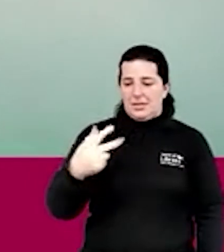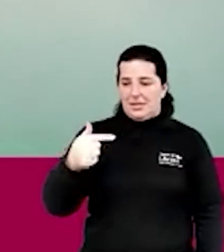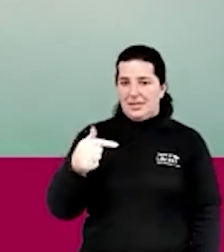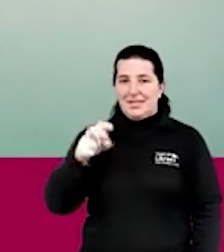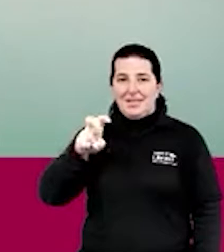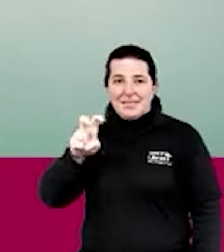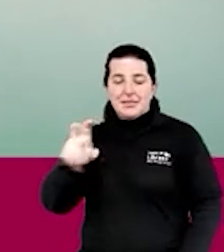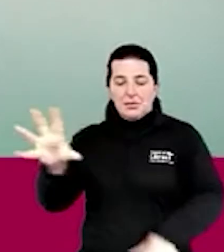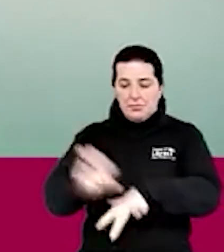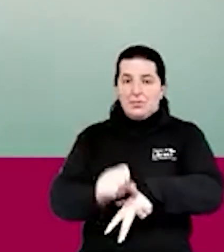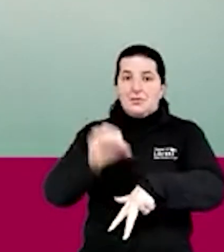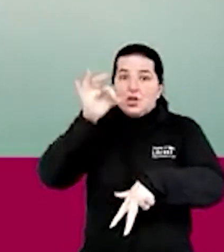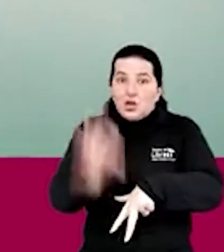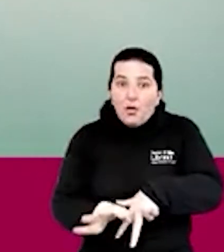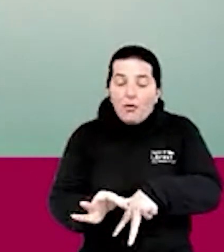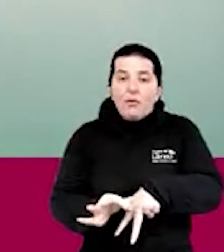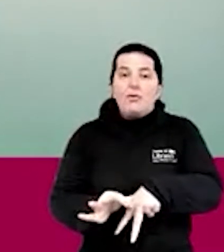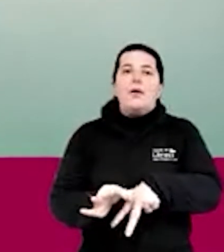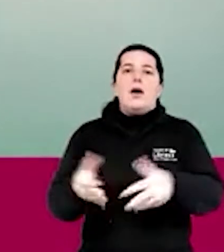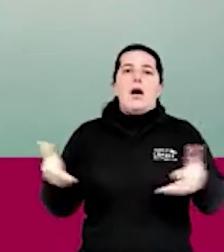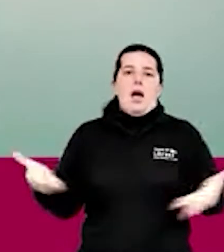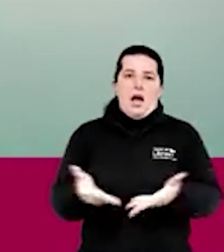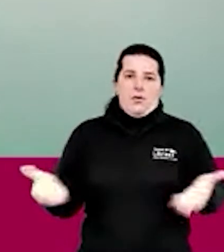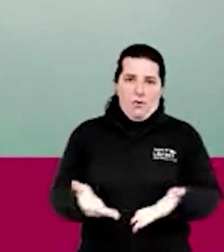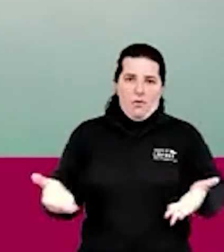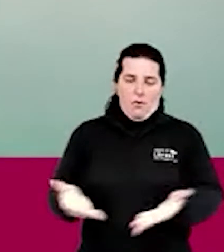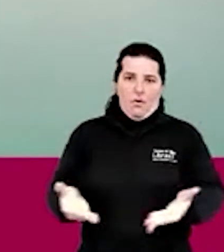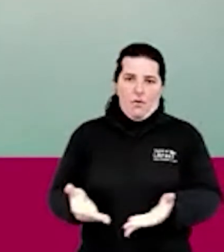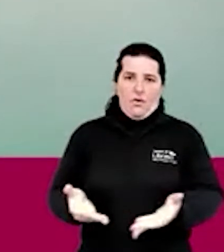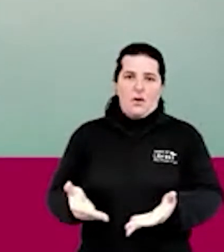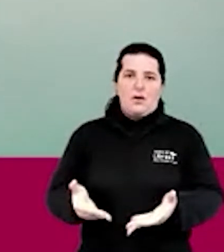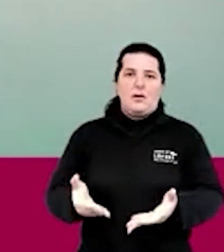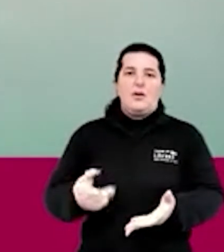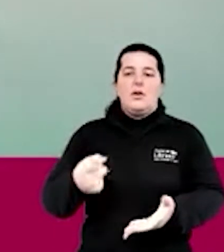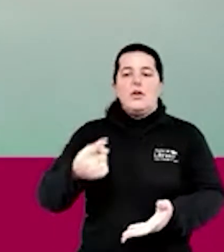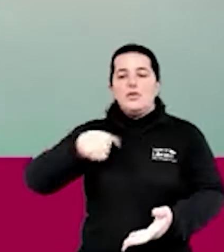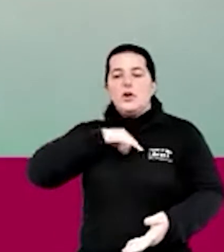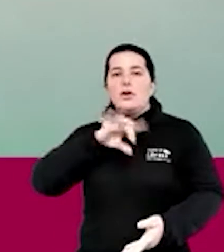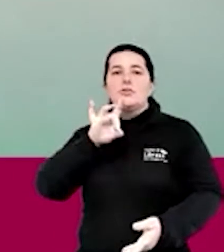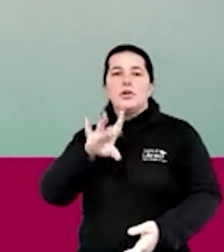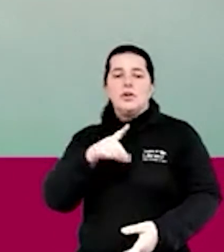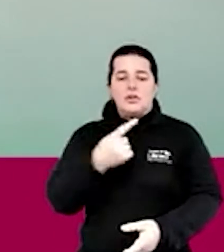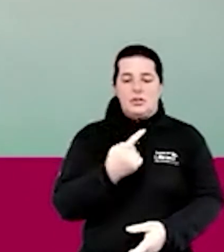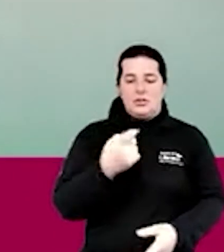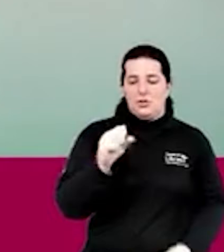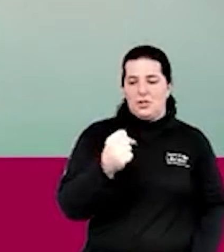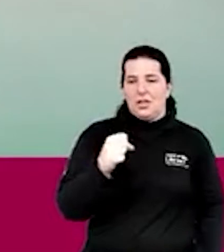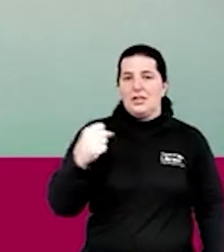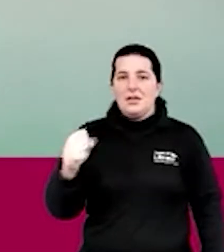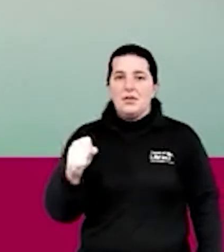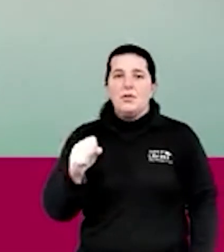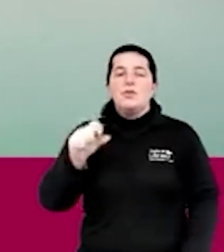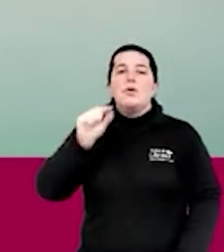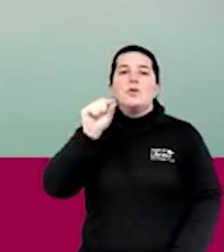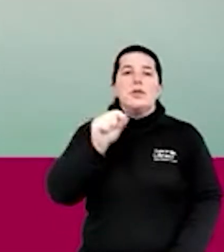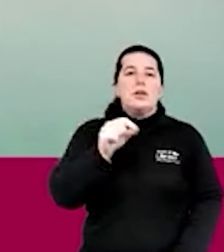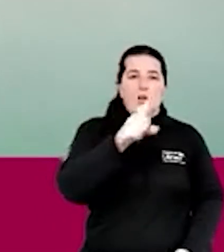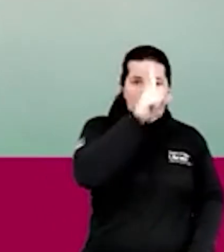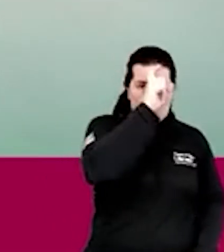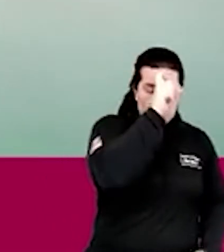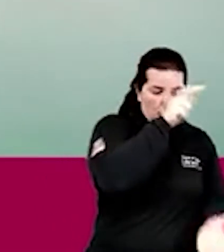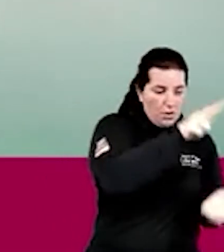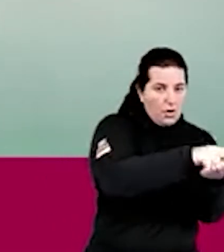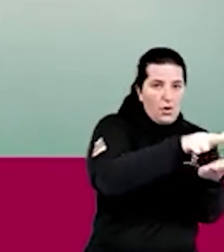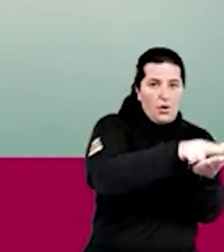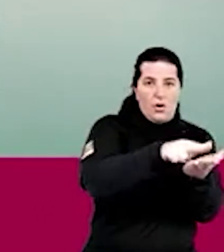2.375 casos confirmados até agora, nós temos só hoje 188 internados